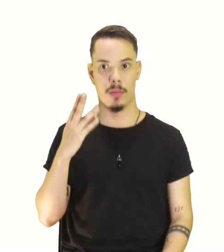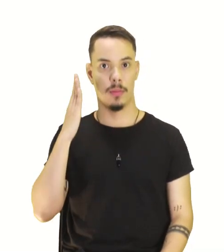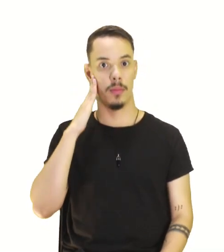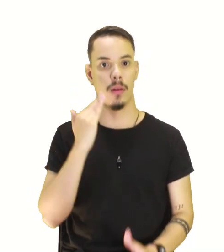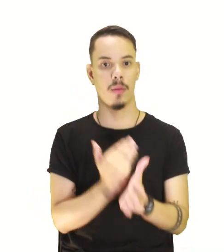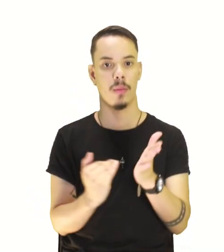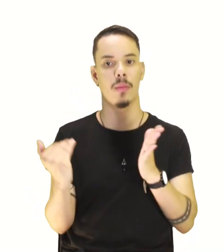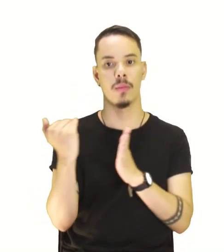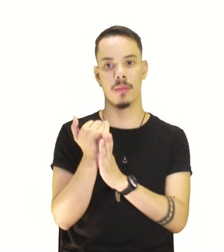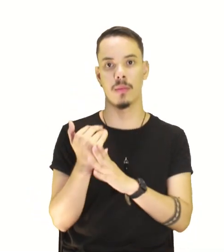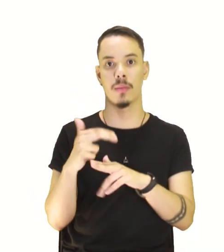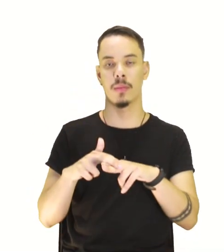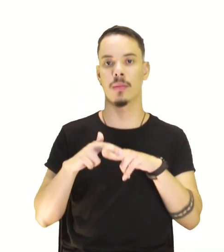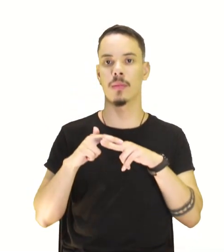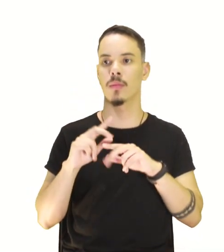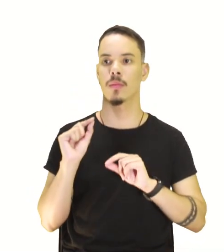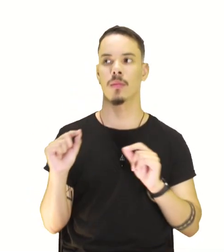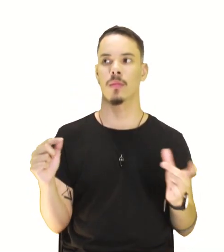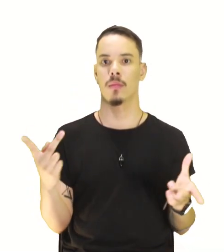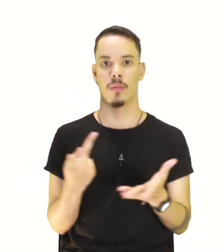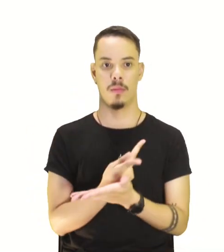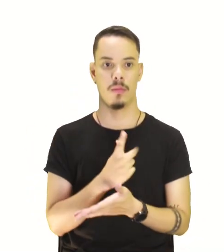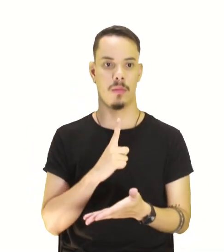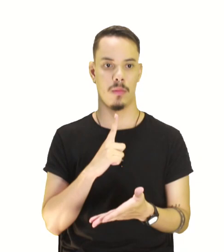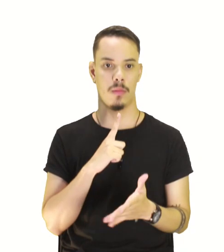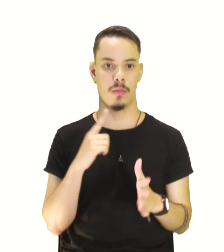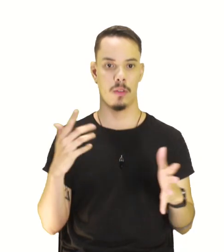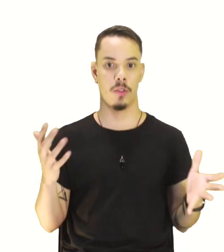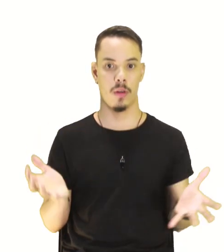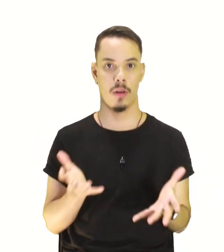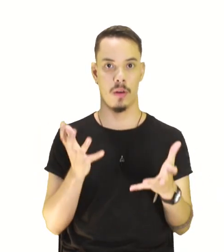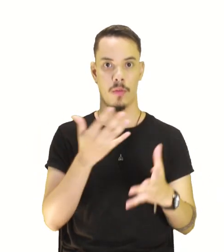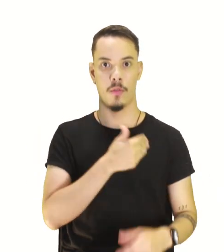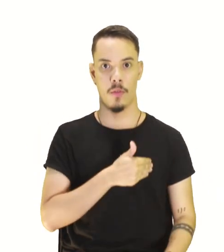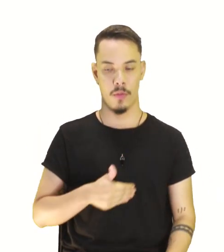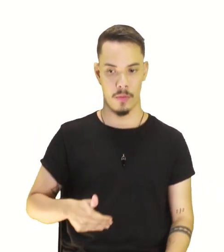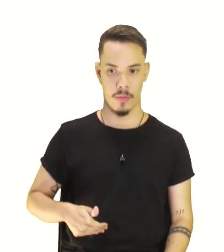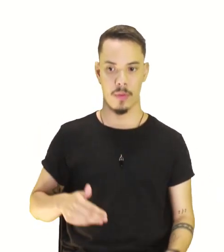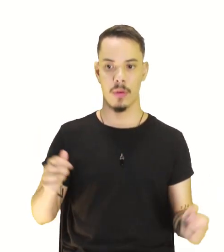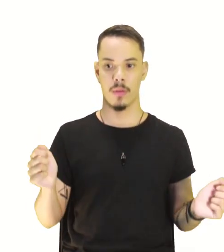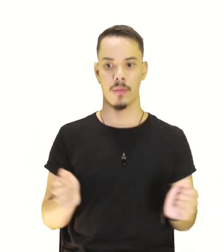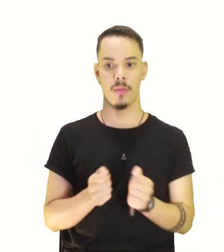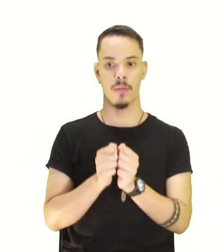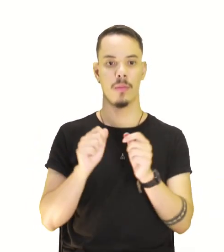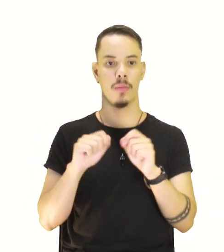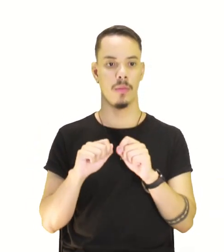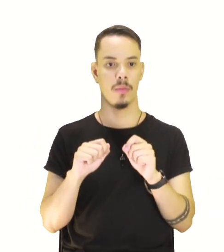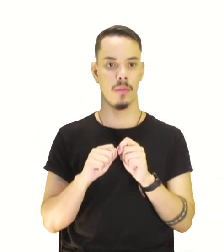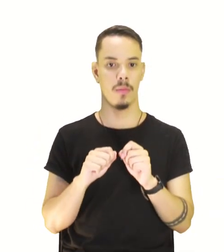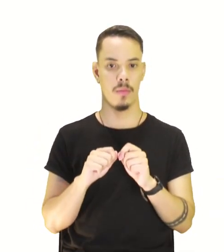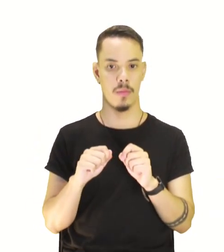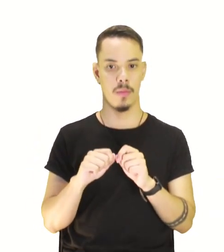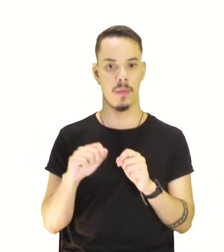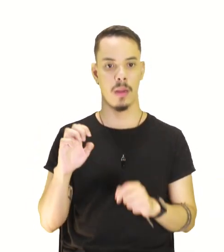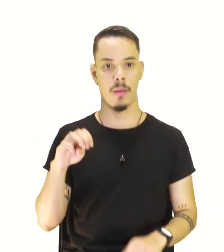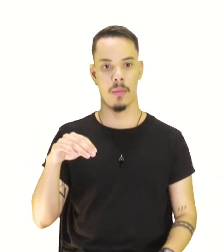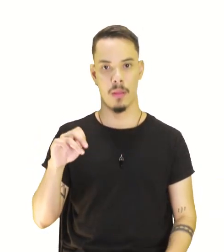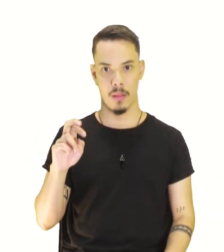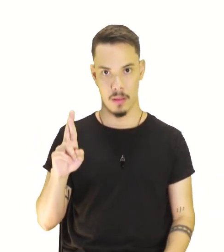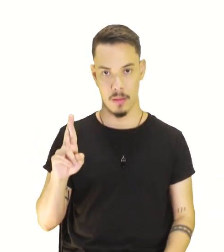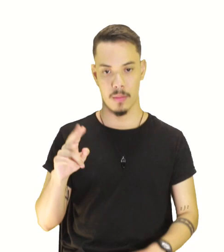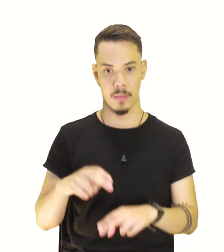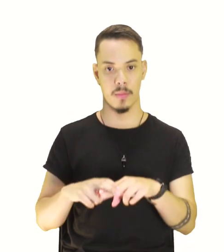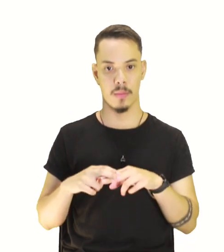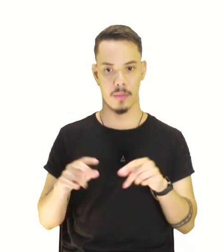a pecuária leiteira, o que acontece? Conta com incentivo do governo, né? Por meio da entidade chamada de Emater. Os extensionistas